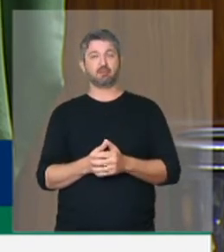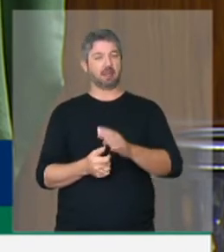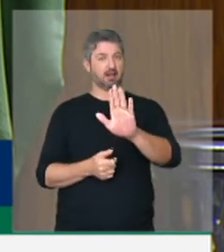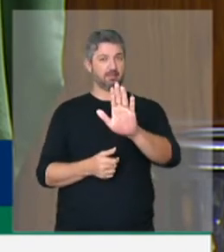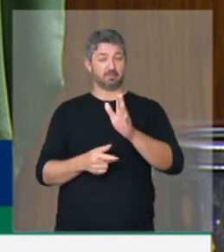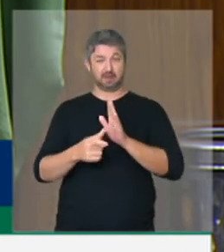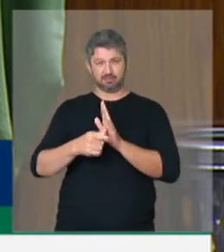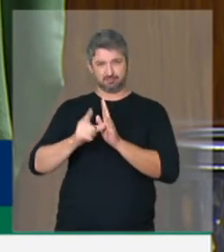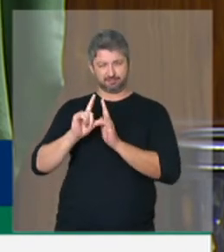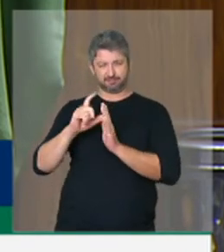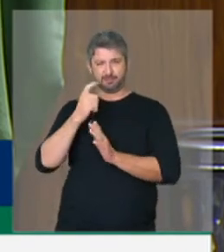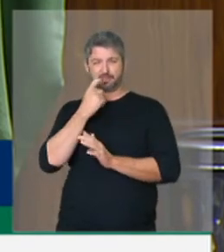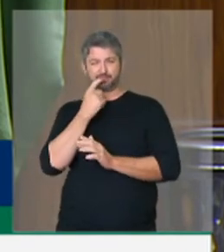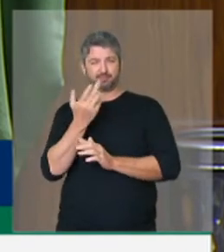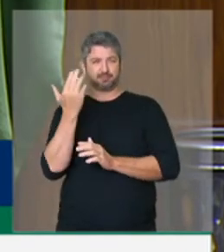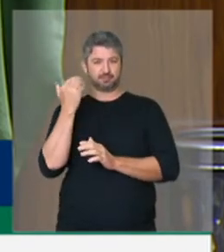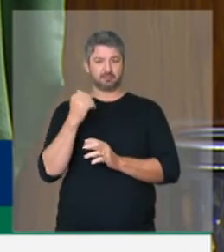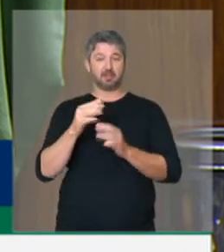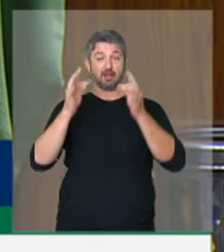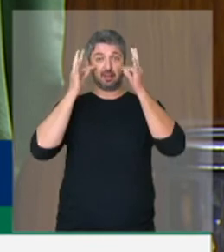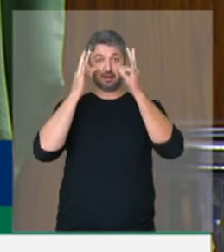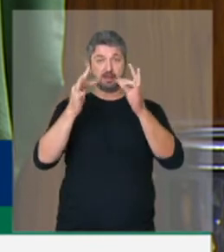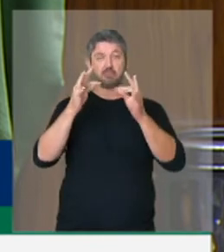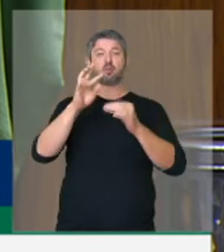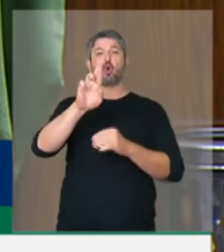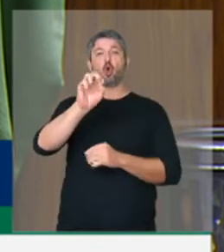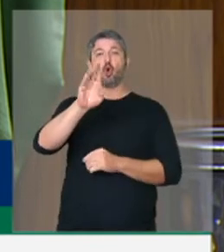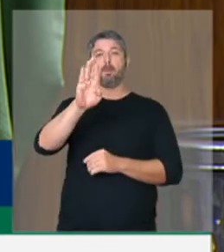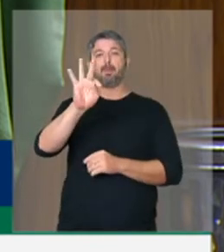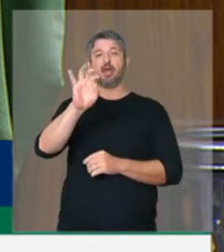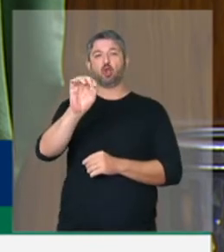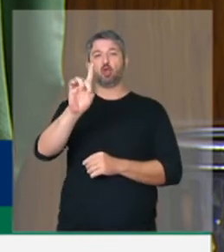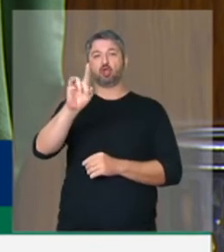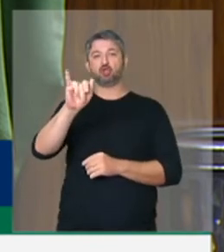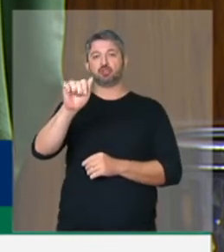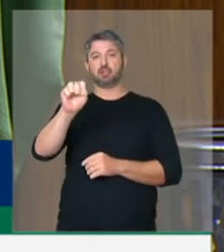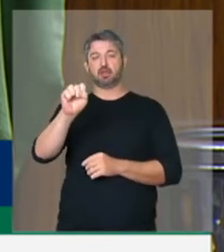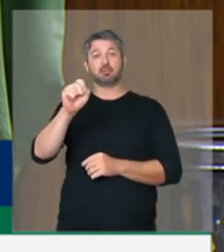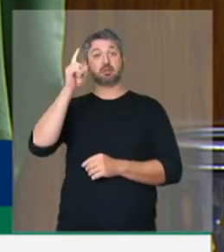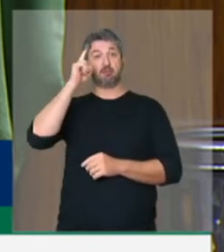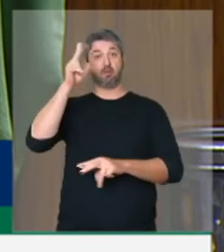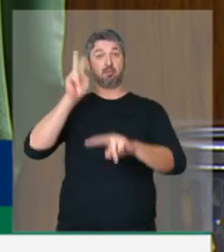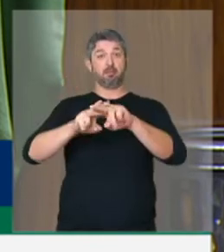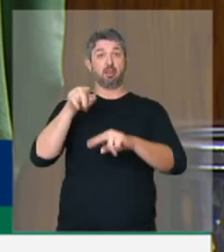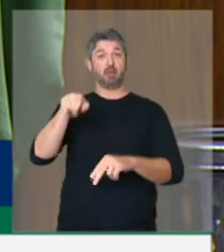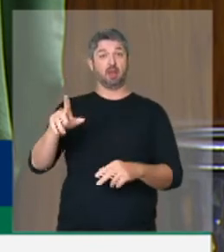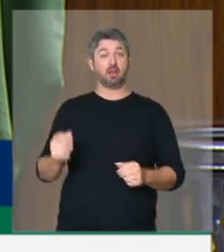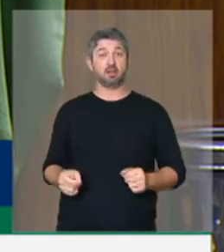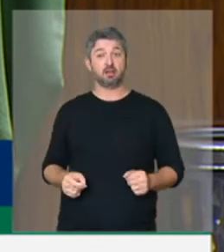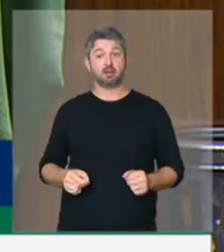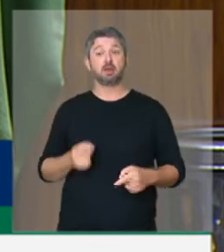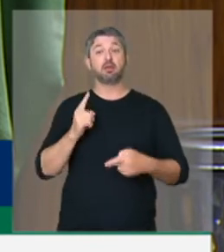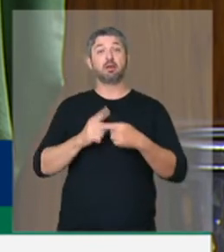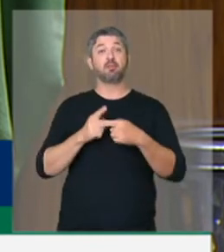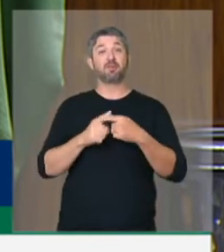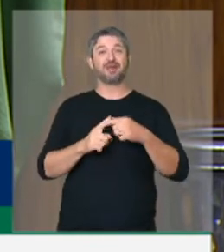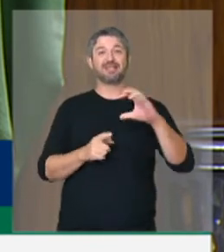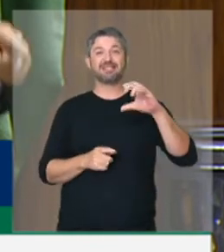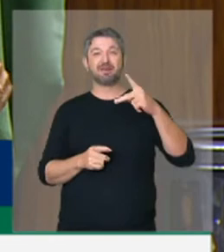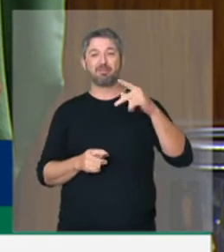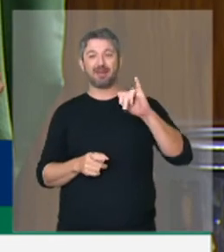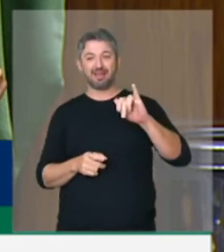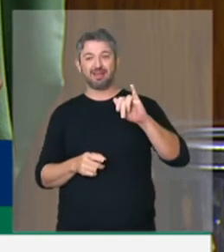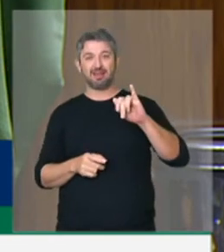pouco, a testemunha Roberto Dias recebeu voz de prisão, porque a CPI